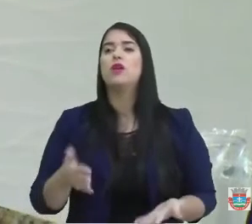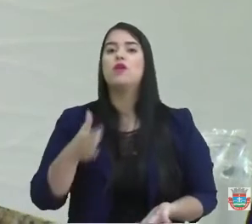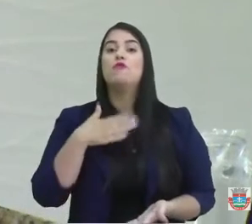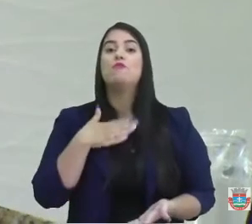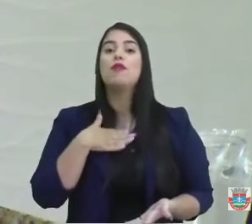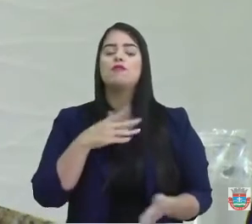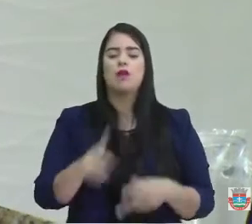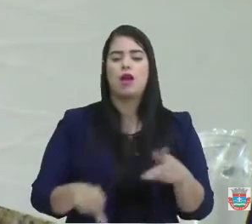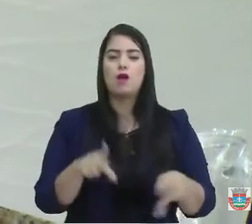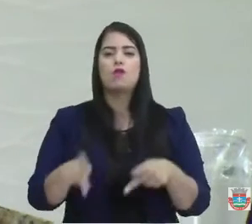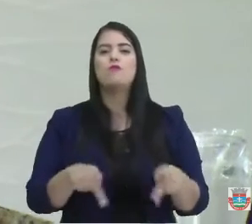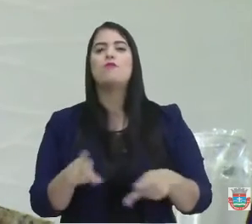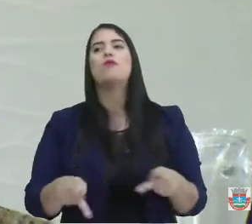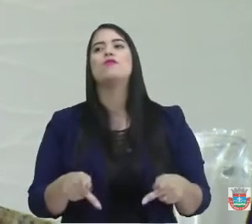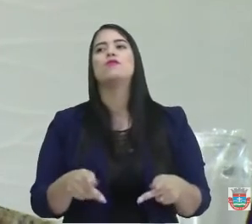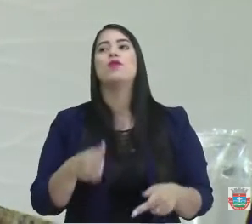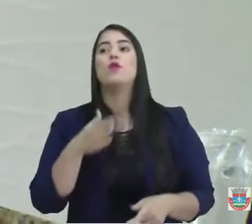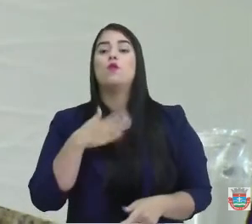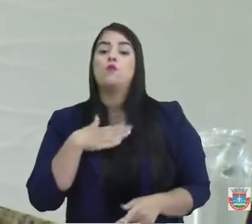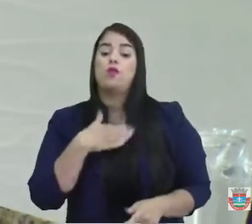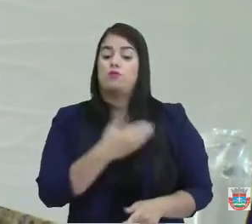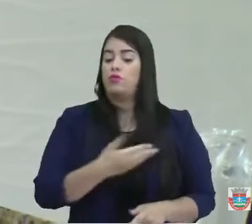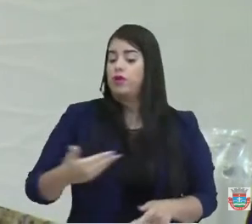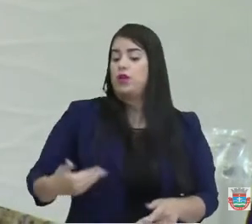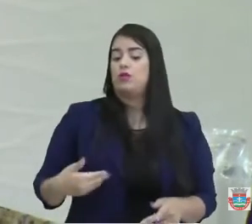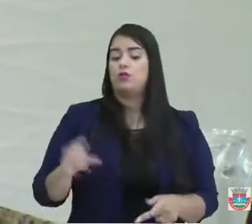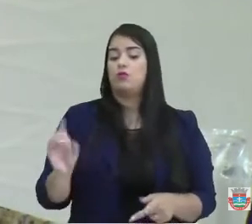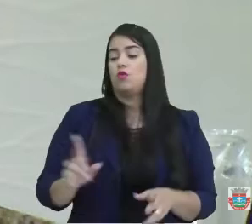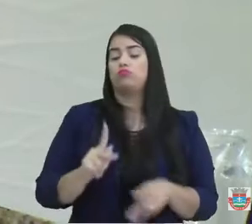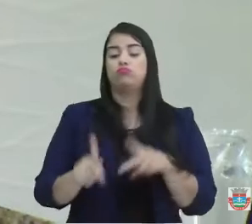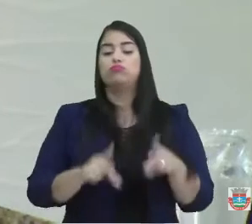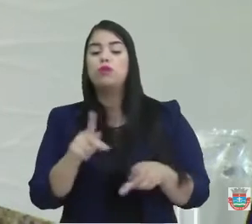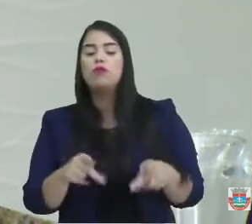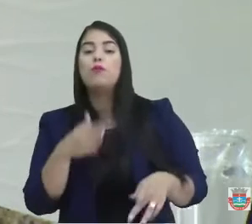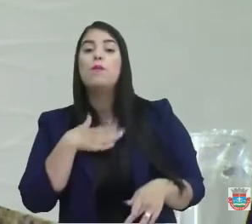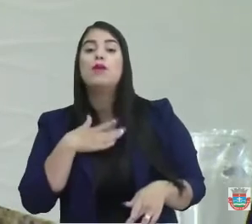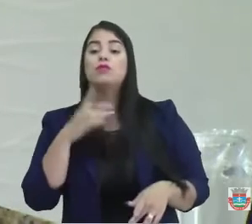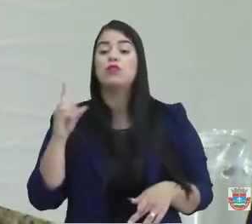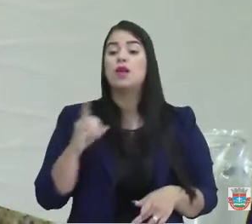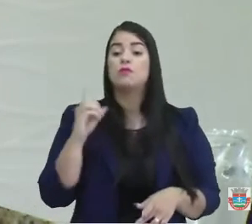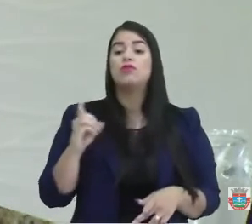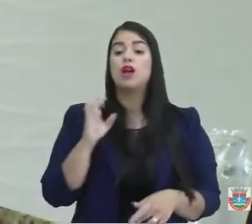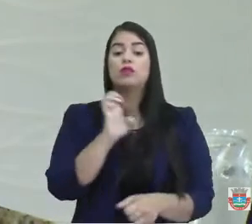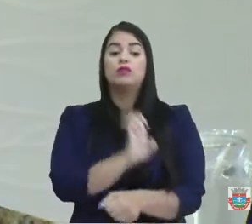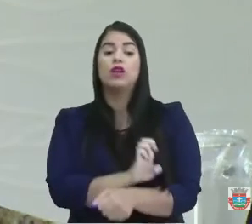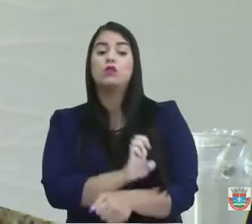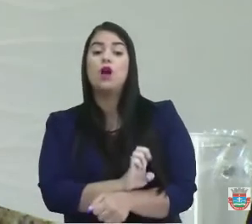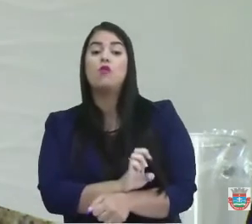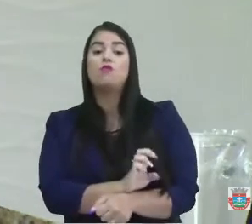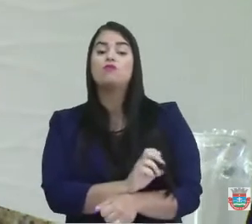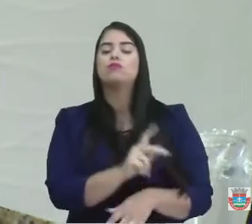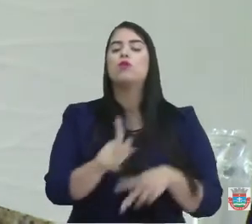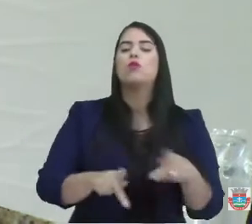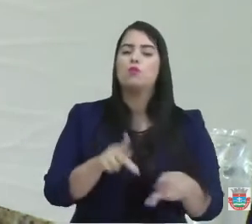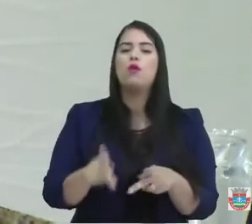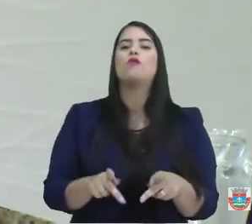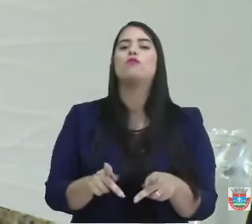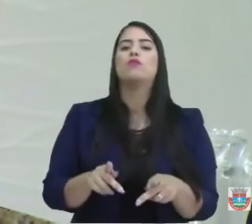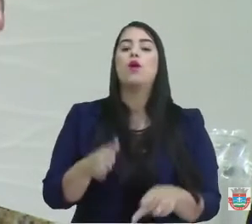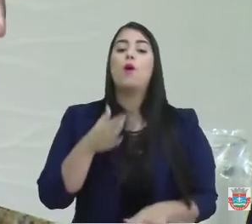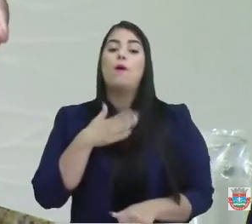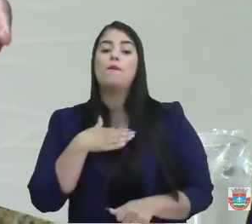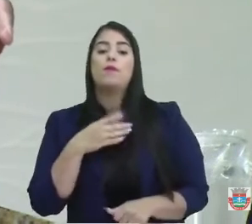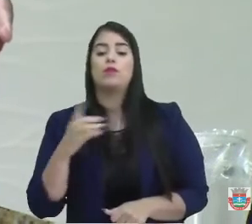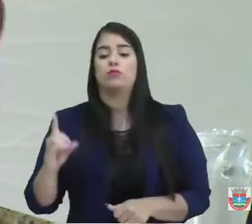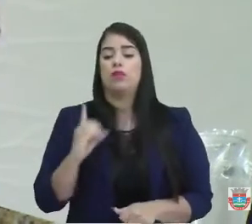povo. Meu governador é o povo. Meu deputado estadual é o povo. E meu deputado federal é o